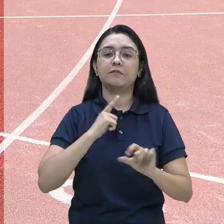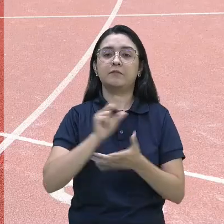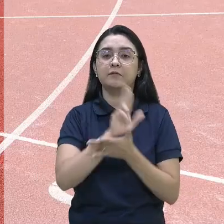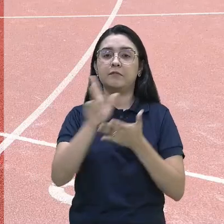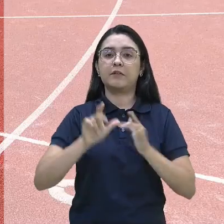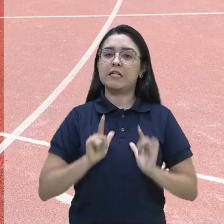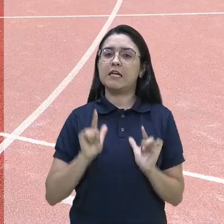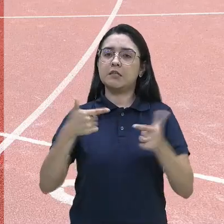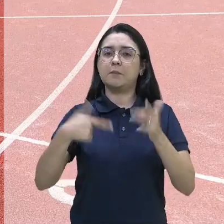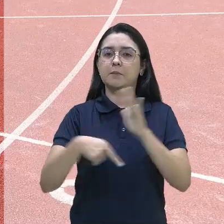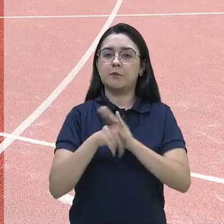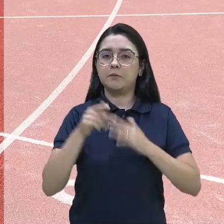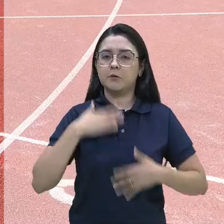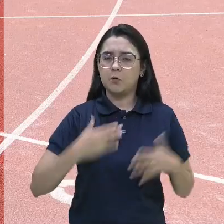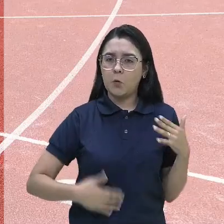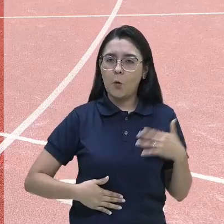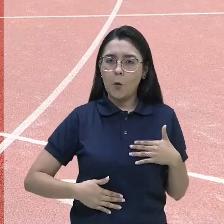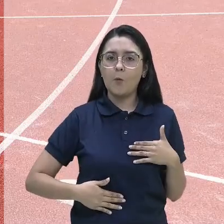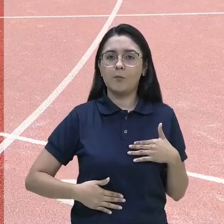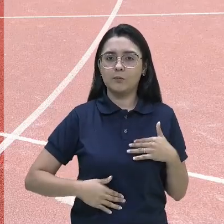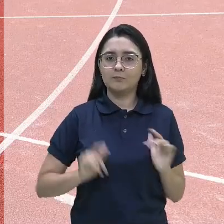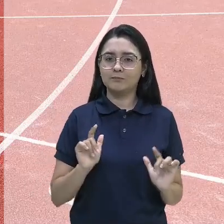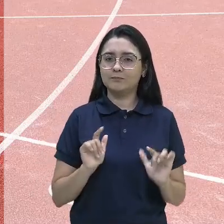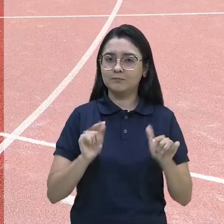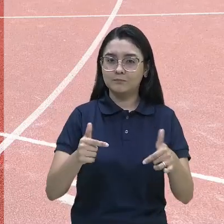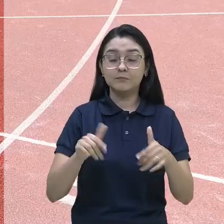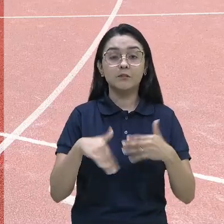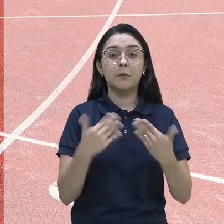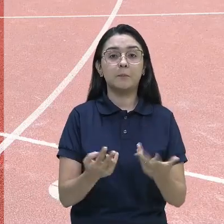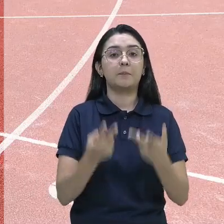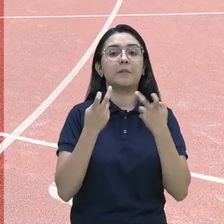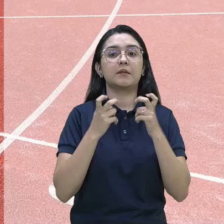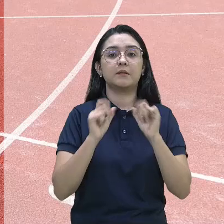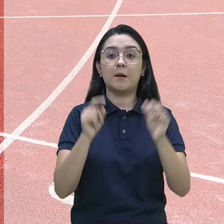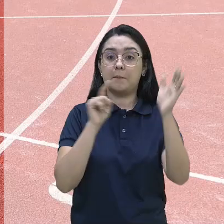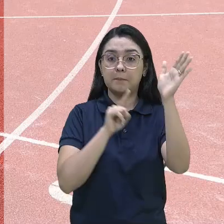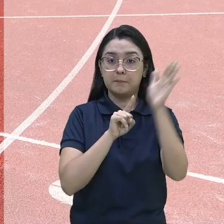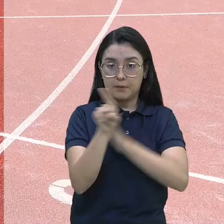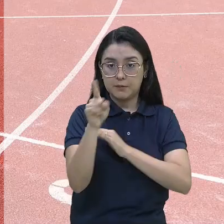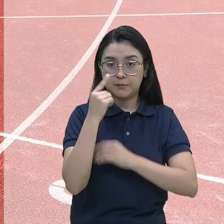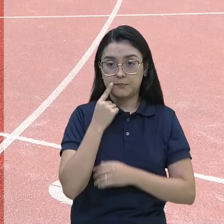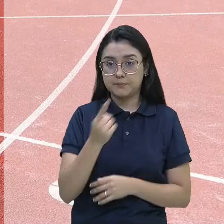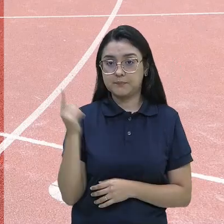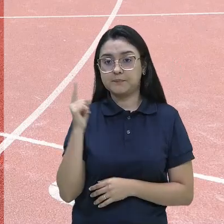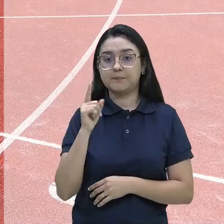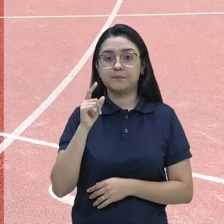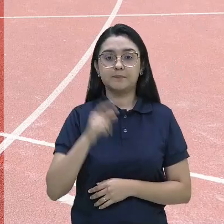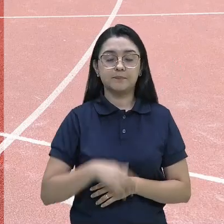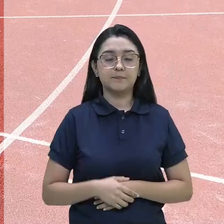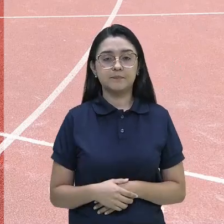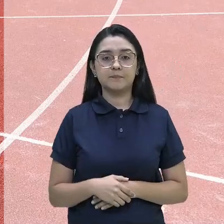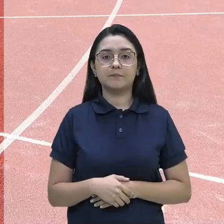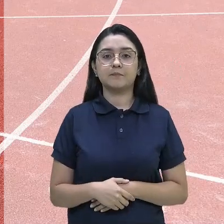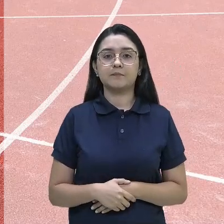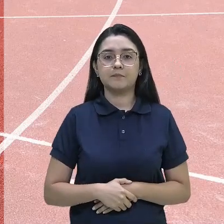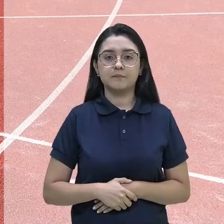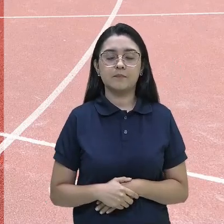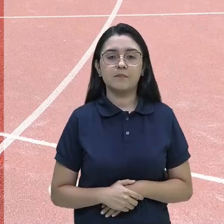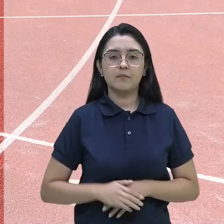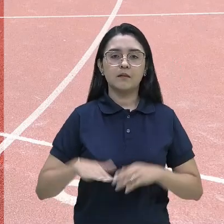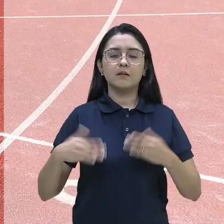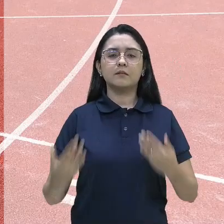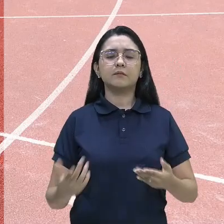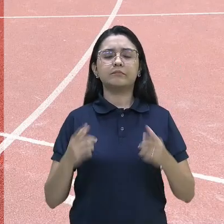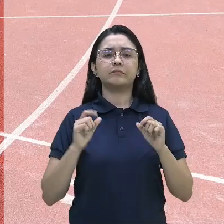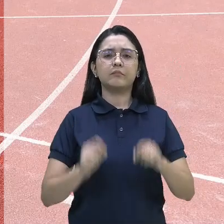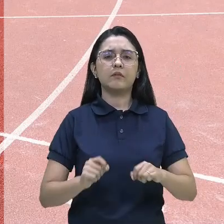reações aconteceram no seu organismo. Então vejam aí a pergunta que eu tenho para vocês. Olha só, o que acontece nos